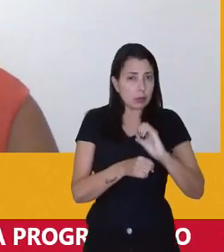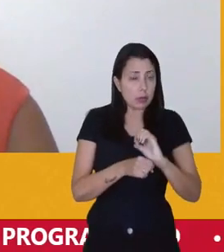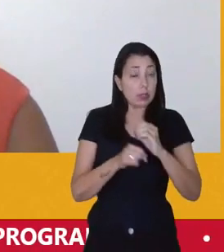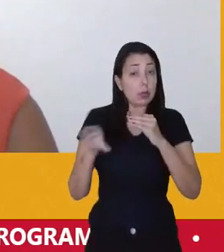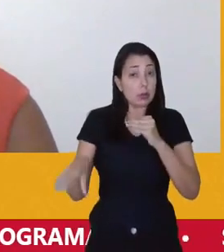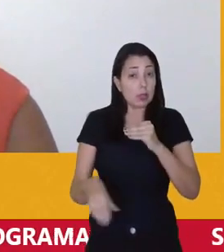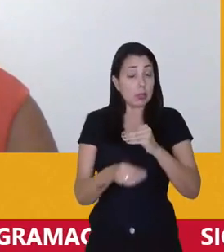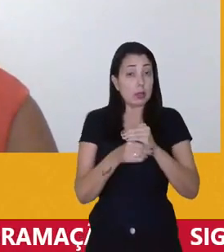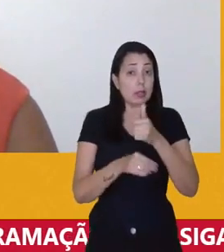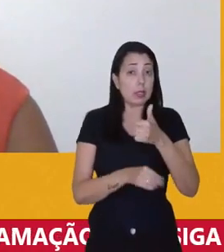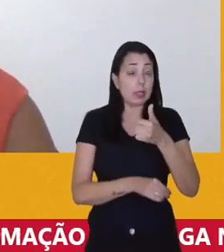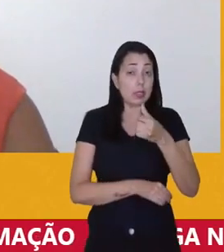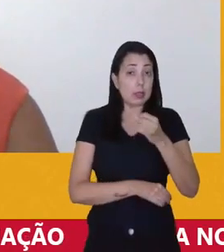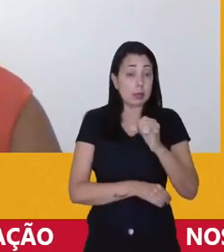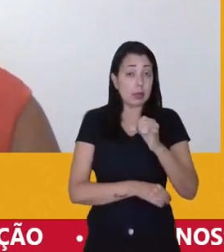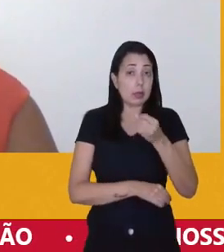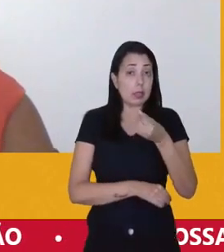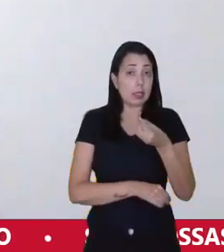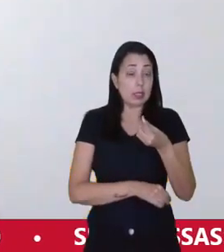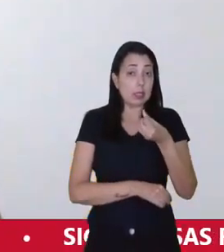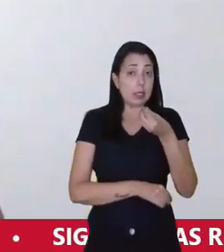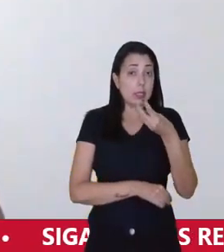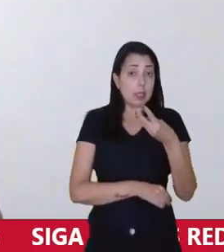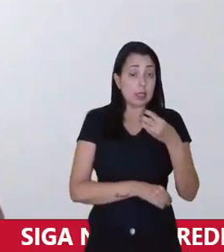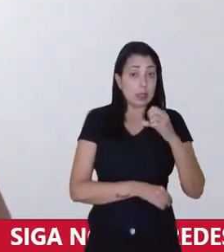Lei 10.639, né,